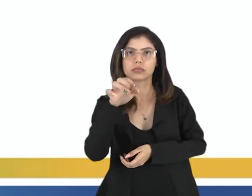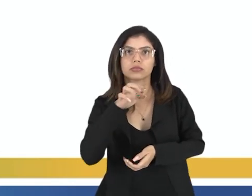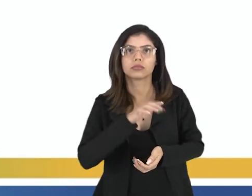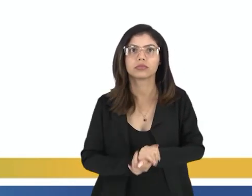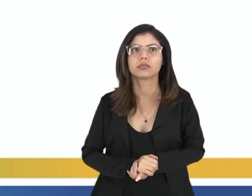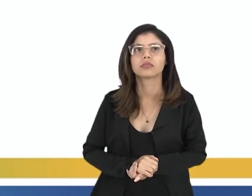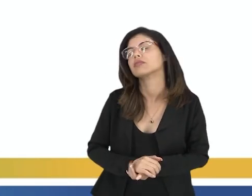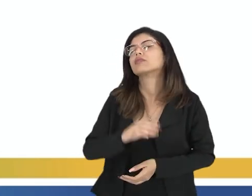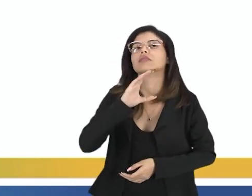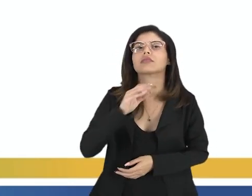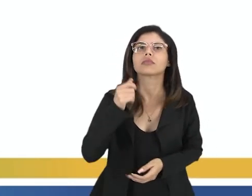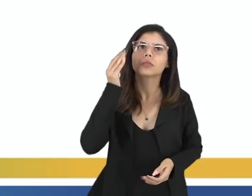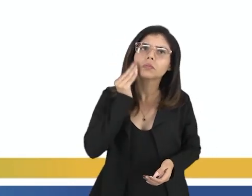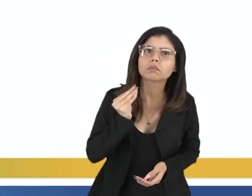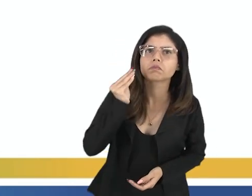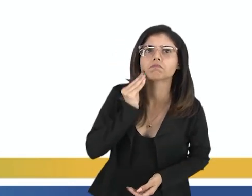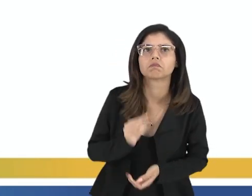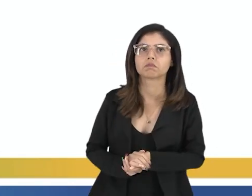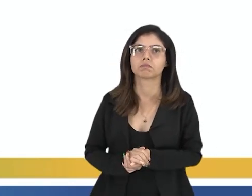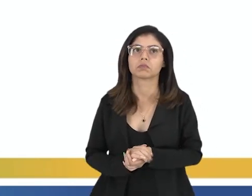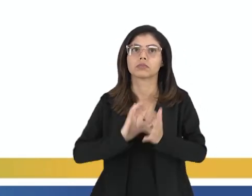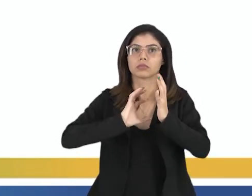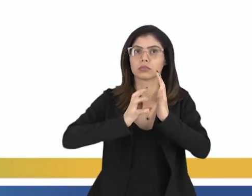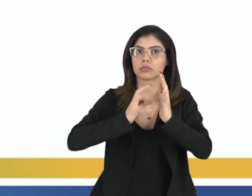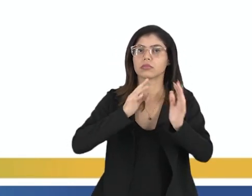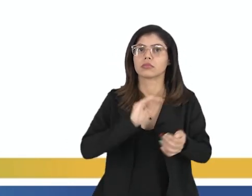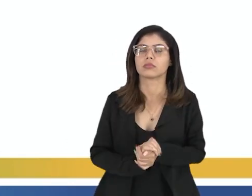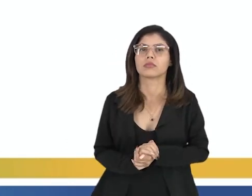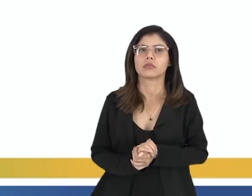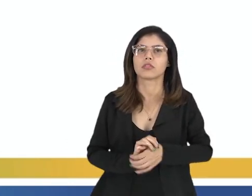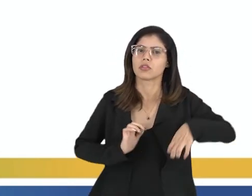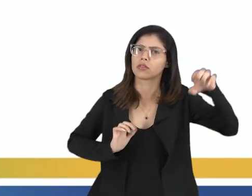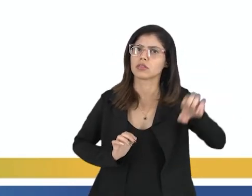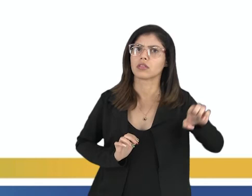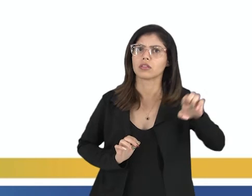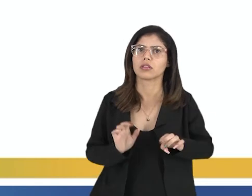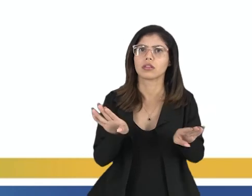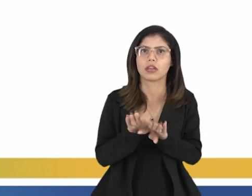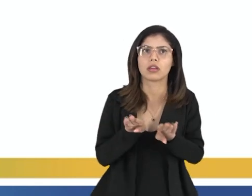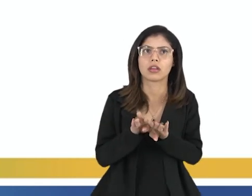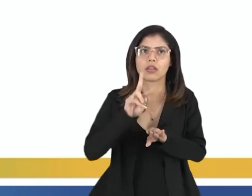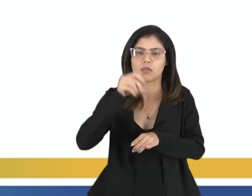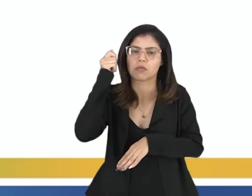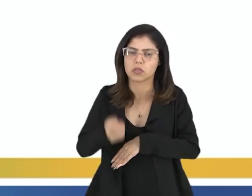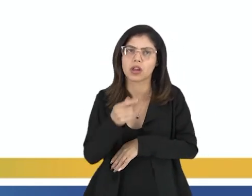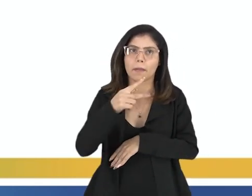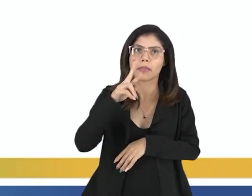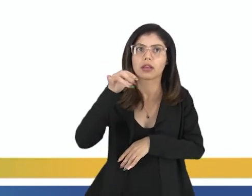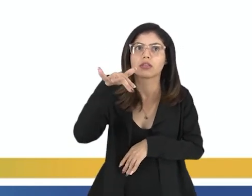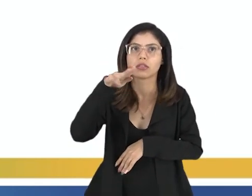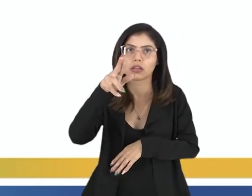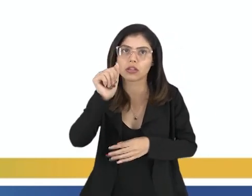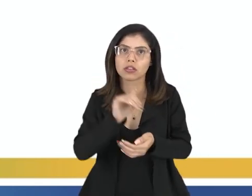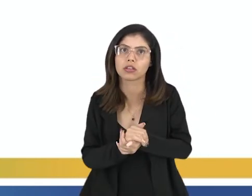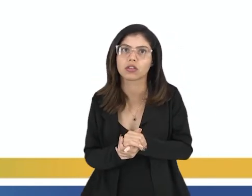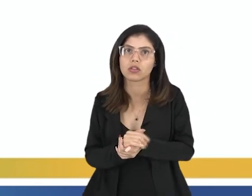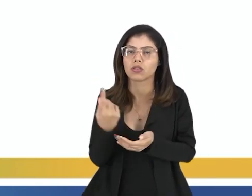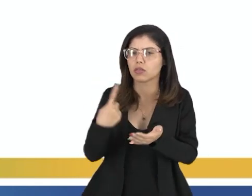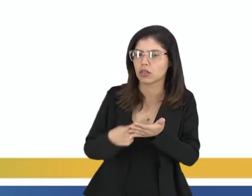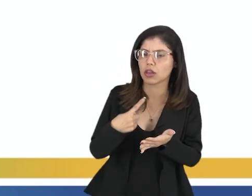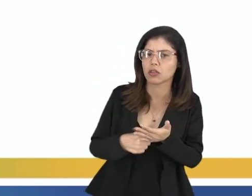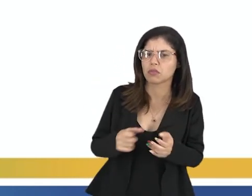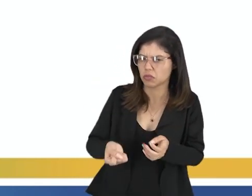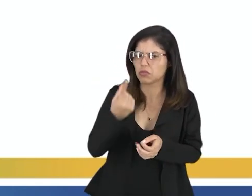Chile. C. A tentativa dos partidos de esquerda de implantar um regime parlamentarista considerado estranho à tradição